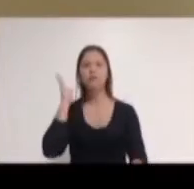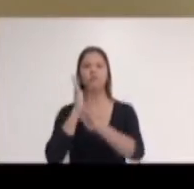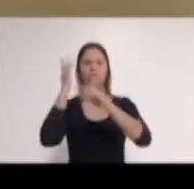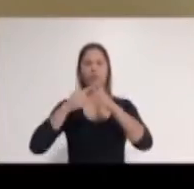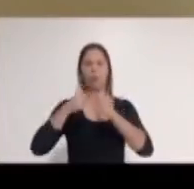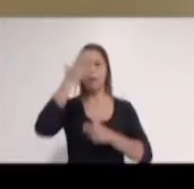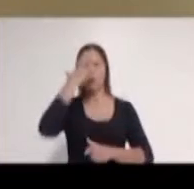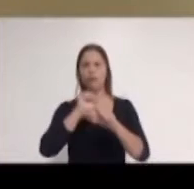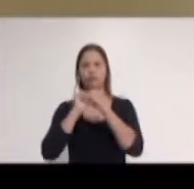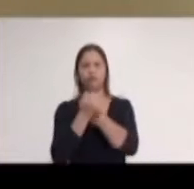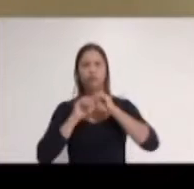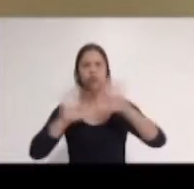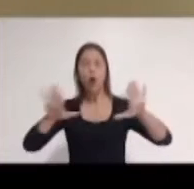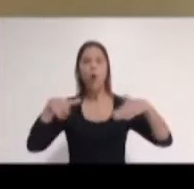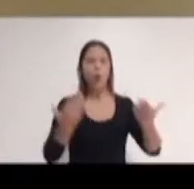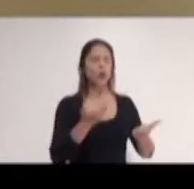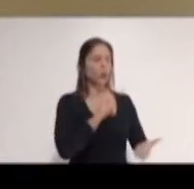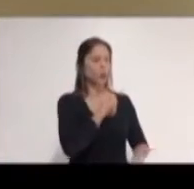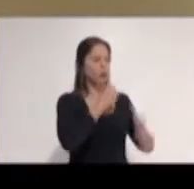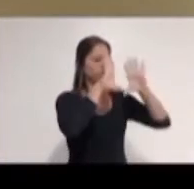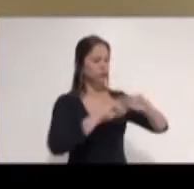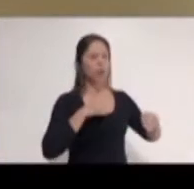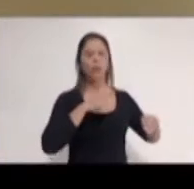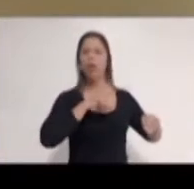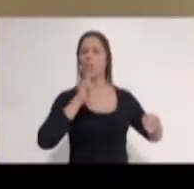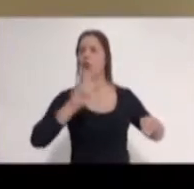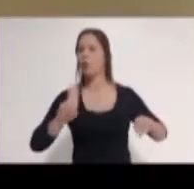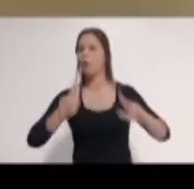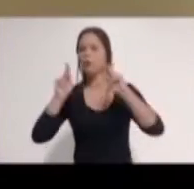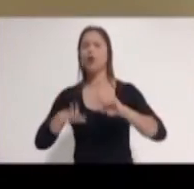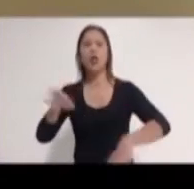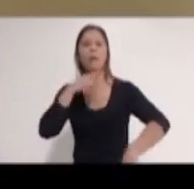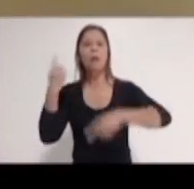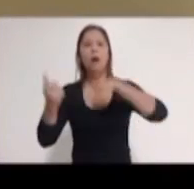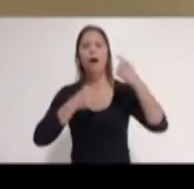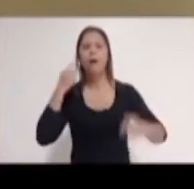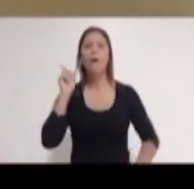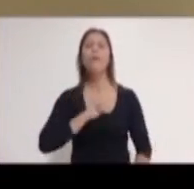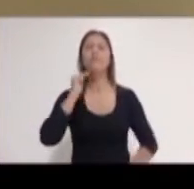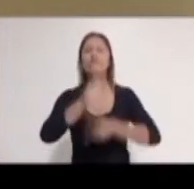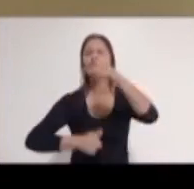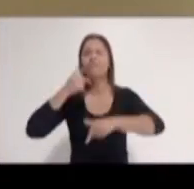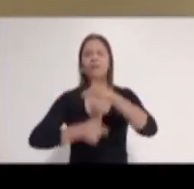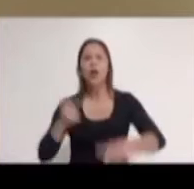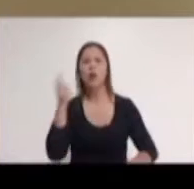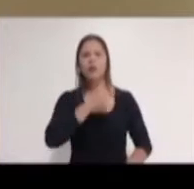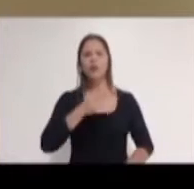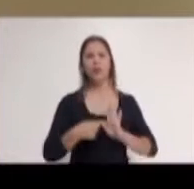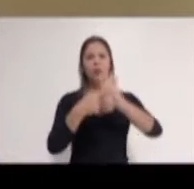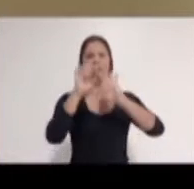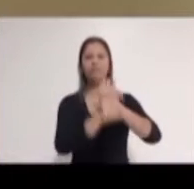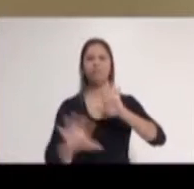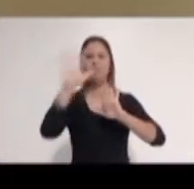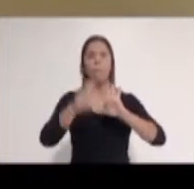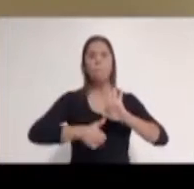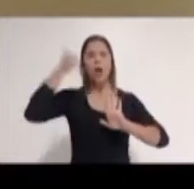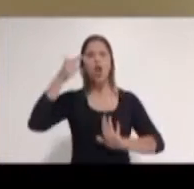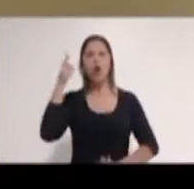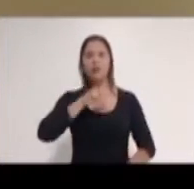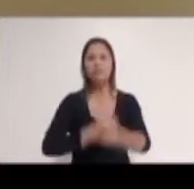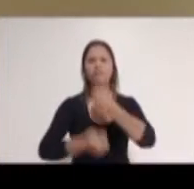Todos nós queremos retomar a rotina. Isso vai acontecer, mas aos poucos. Enfrentamos o pior momento da pandemia. Para a retomada